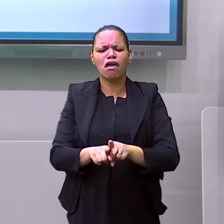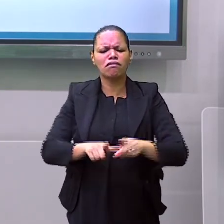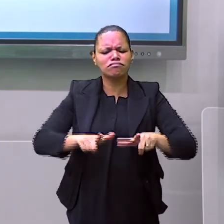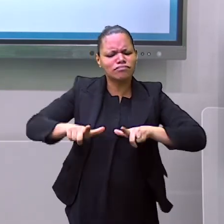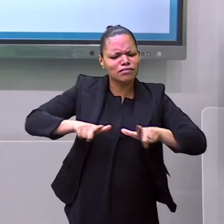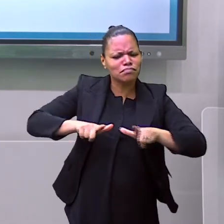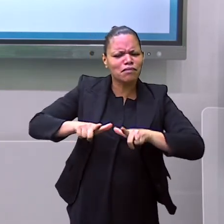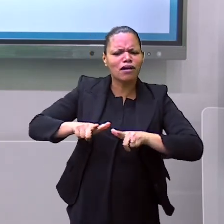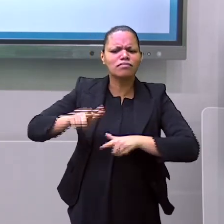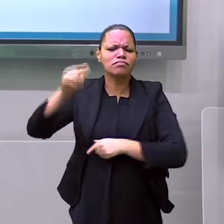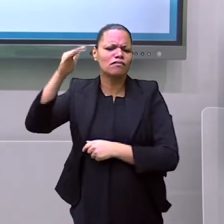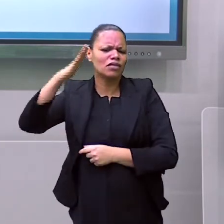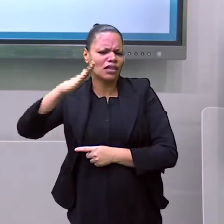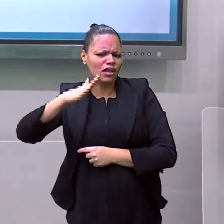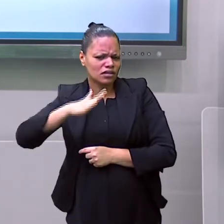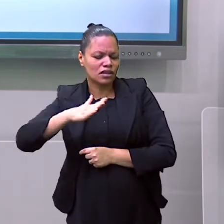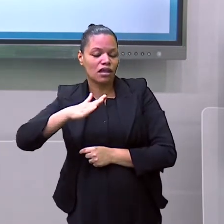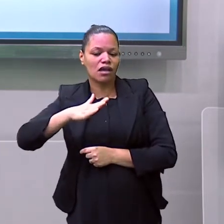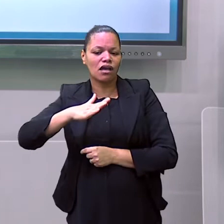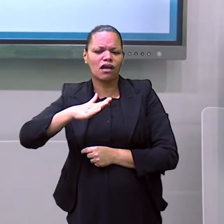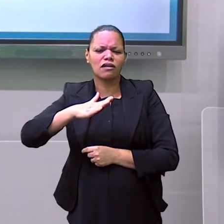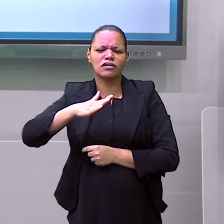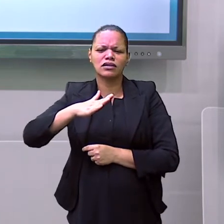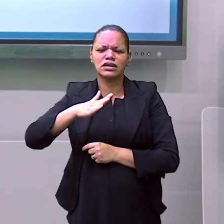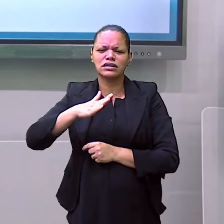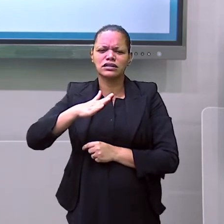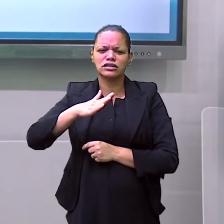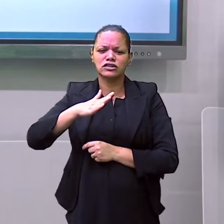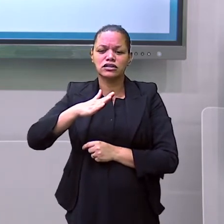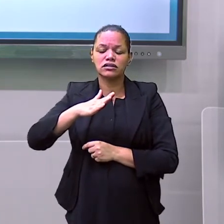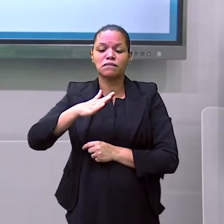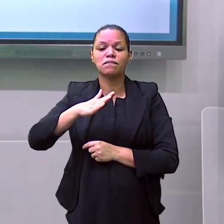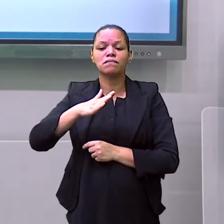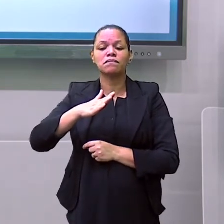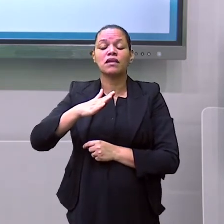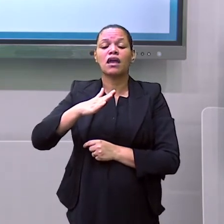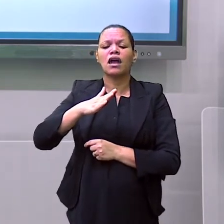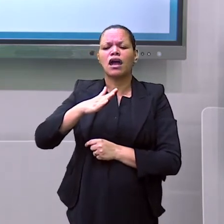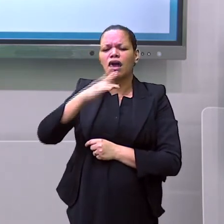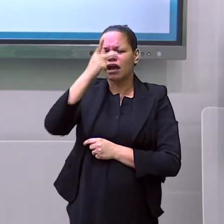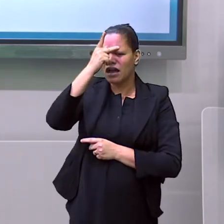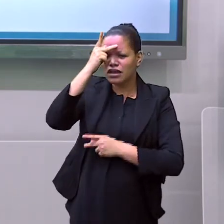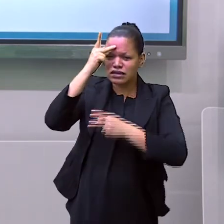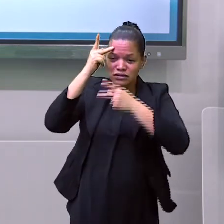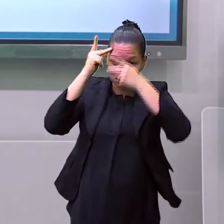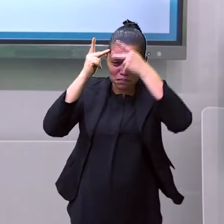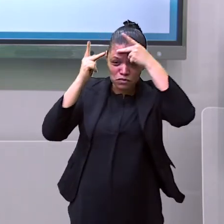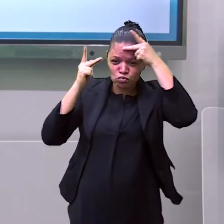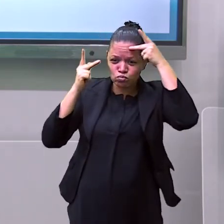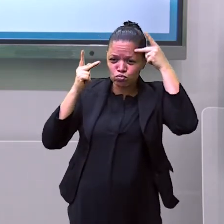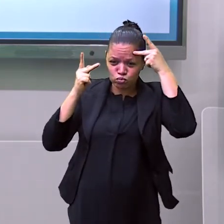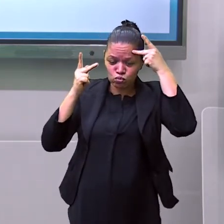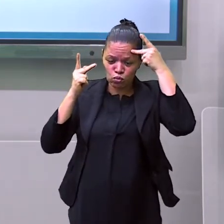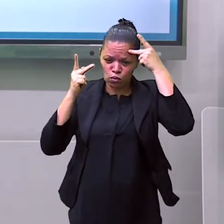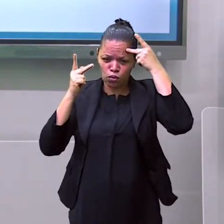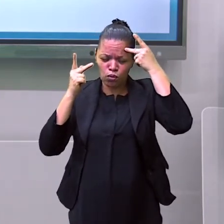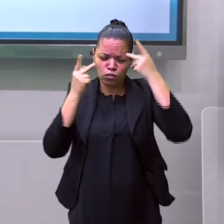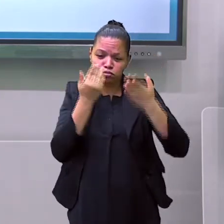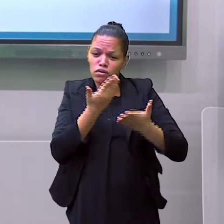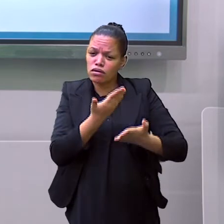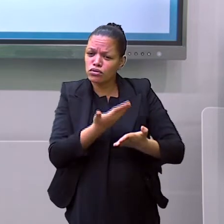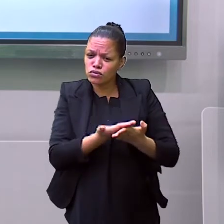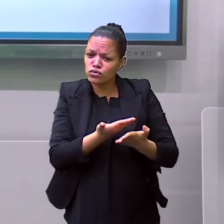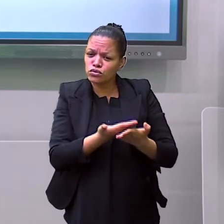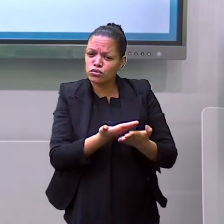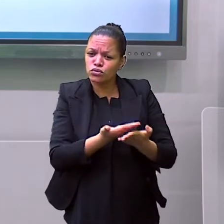vespertino, então matutino e vespertino, desculpa, período matutino, que é pela manhã, e o vespertino, que é à tarde,